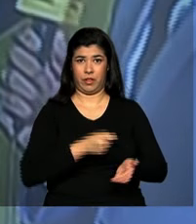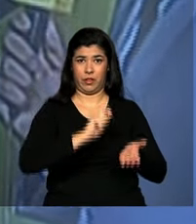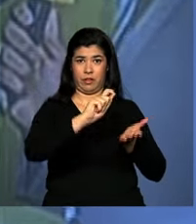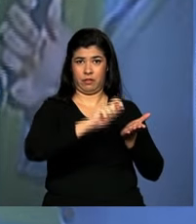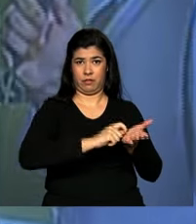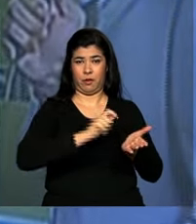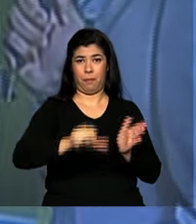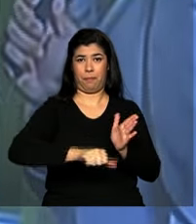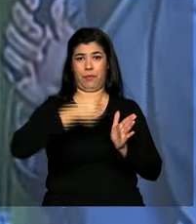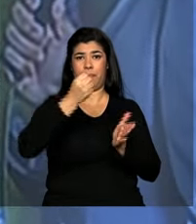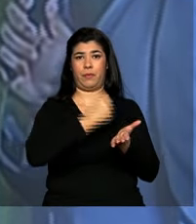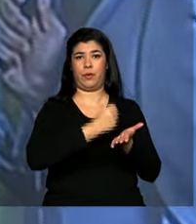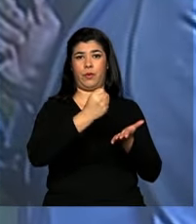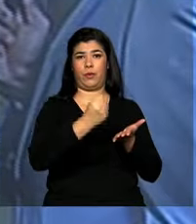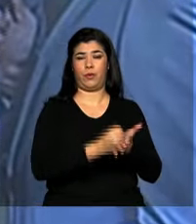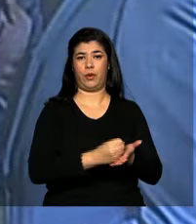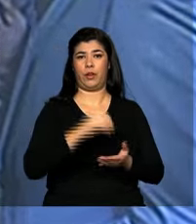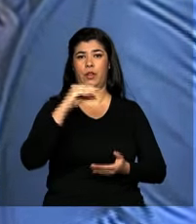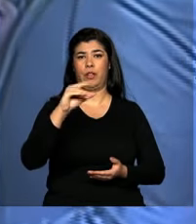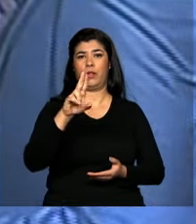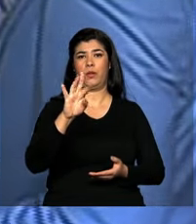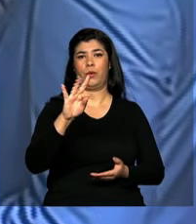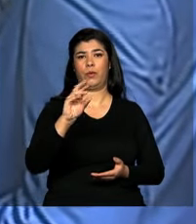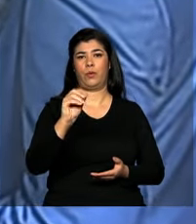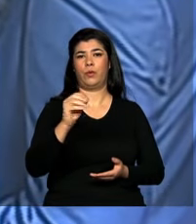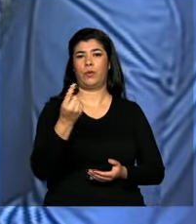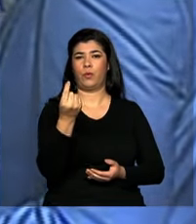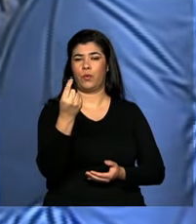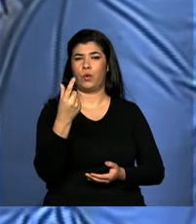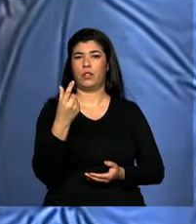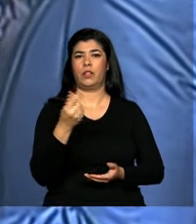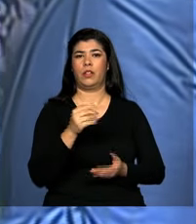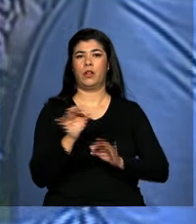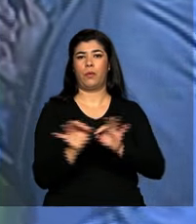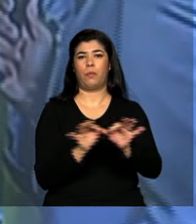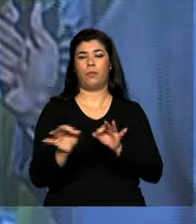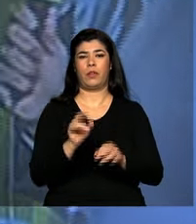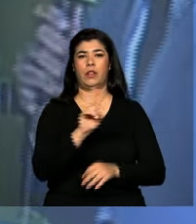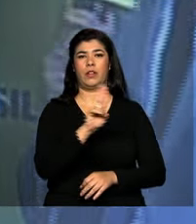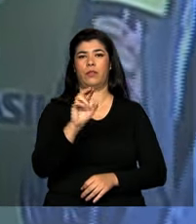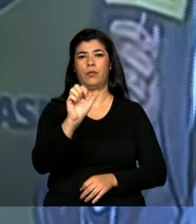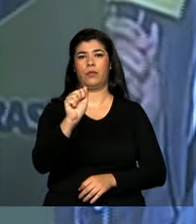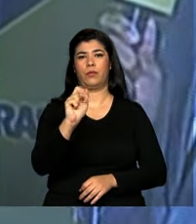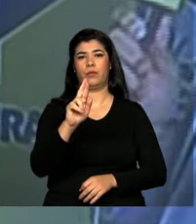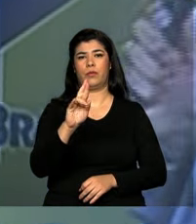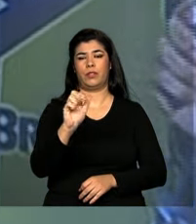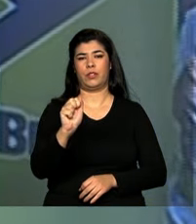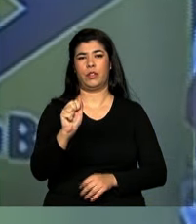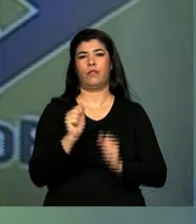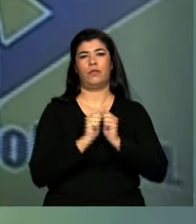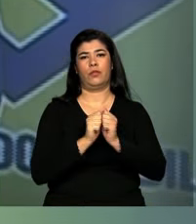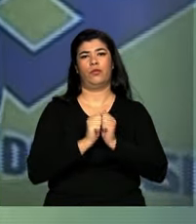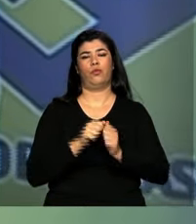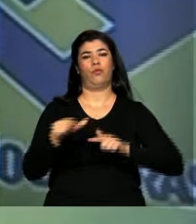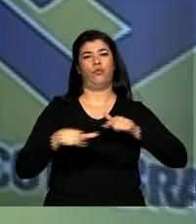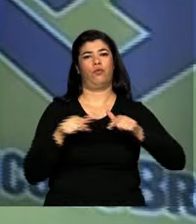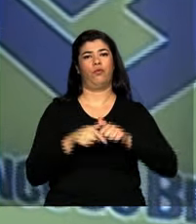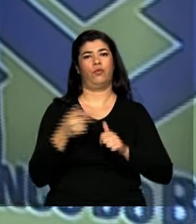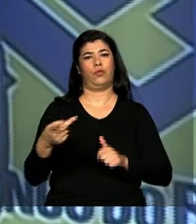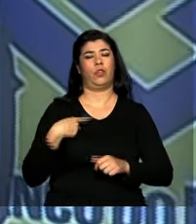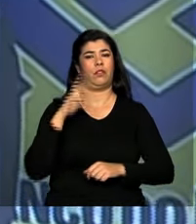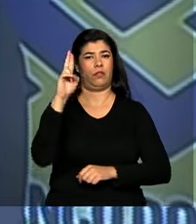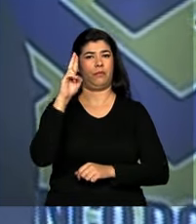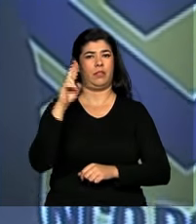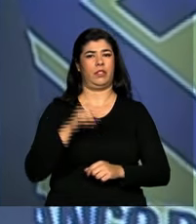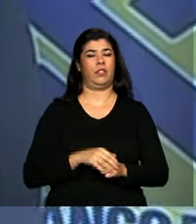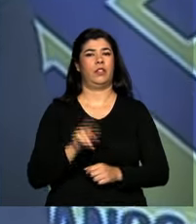de custeio, né, do Plano Safra 2015-2016, aqui com a ajuda do superintendente do Banco do Brasil no Rio Grande do